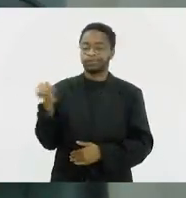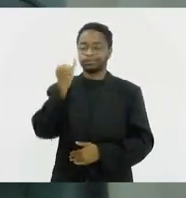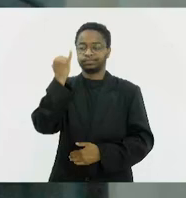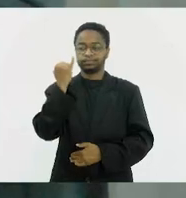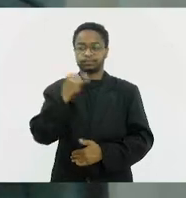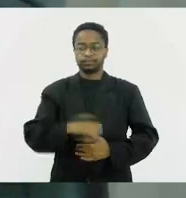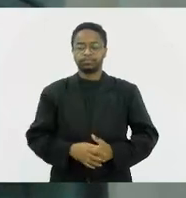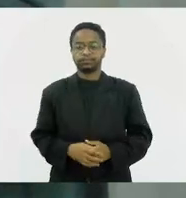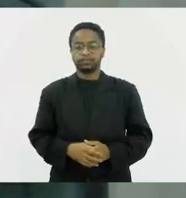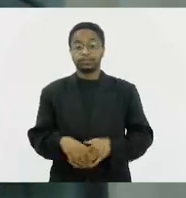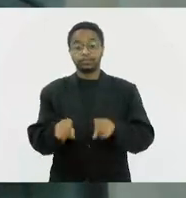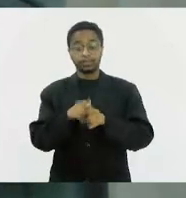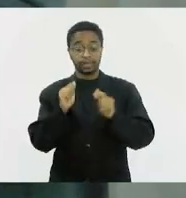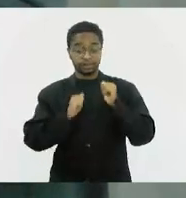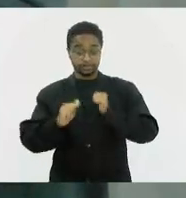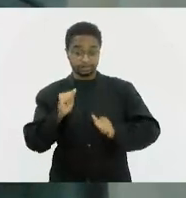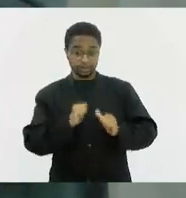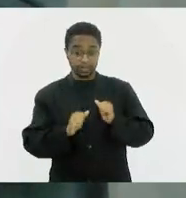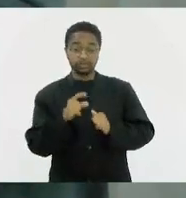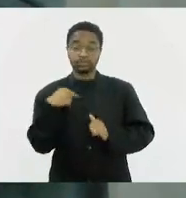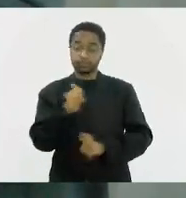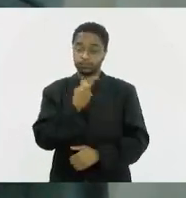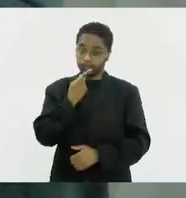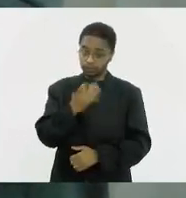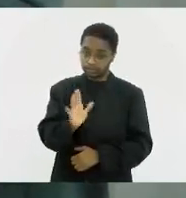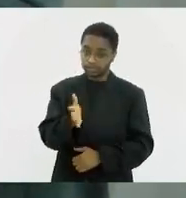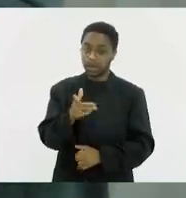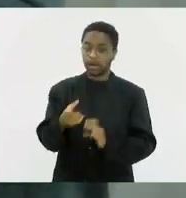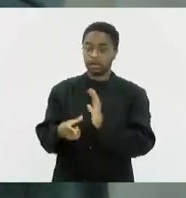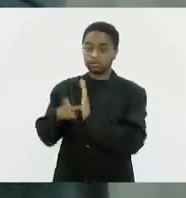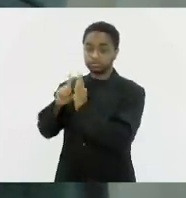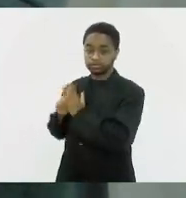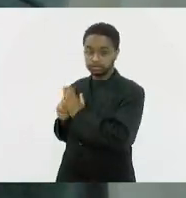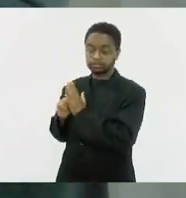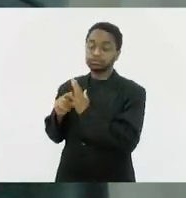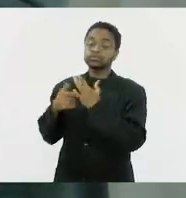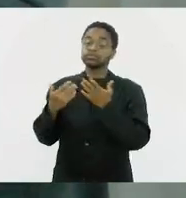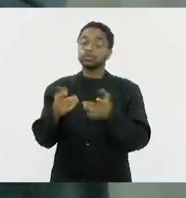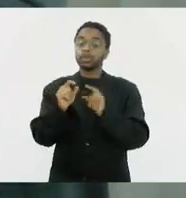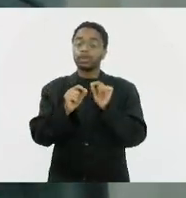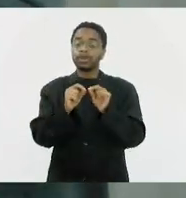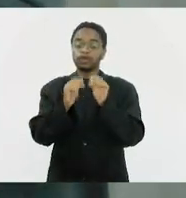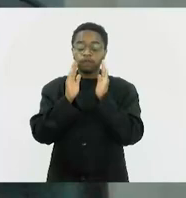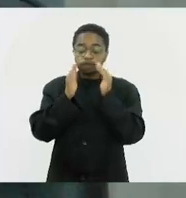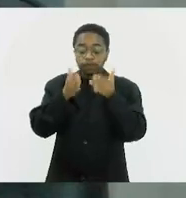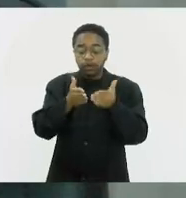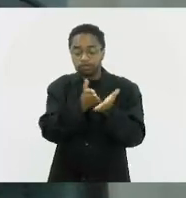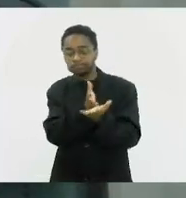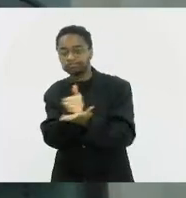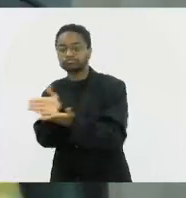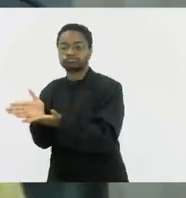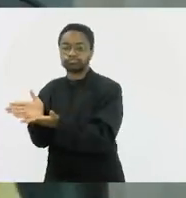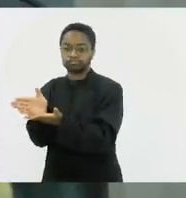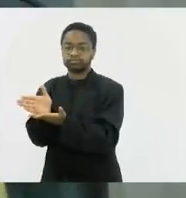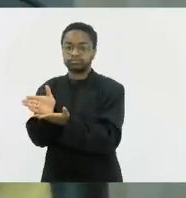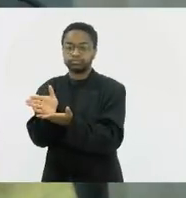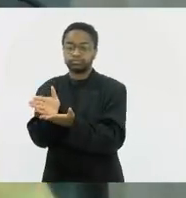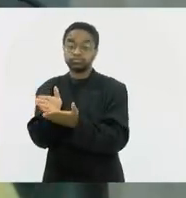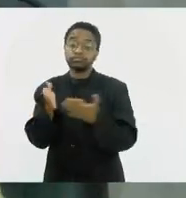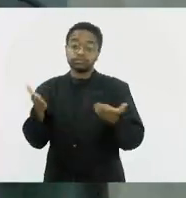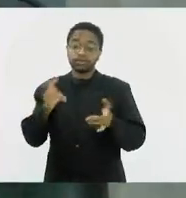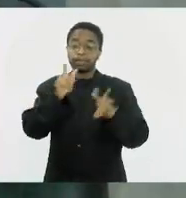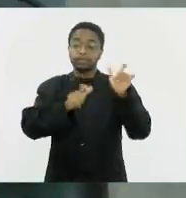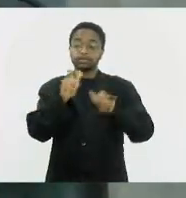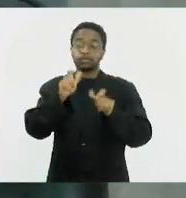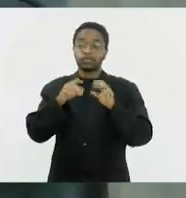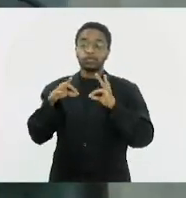A ansiedade, como já foi falado muito bem aqui, é sair do foco, sair do eixo. Todo mundo faz assim,